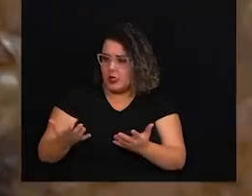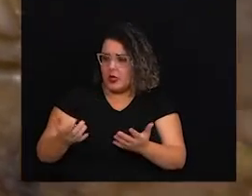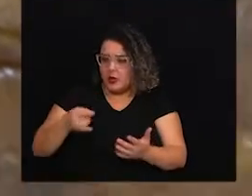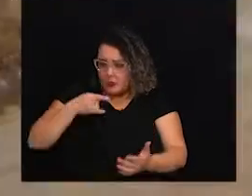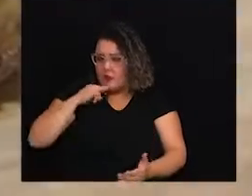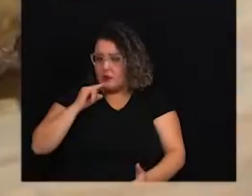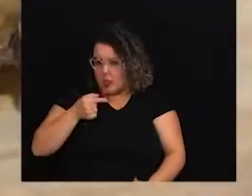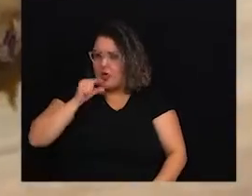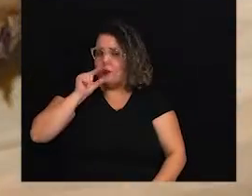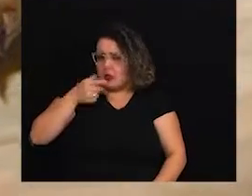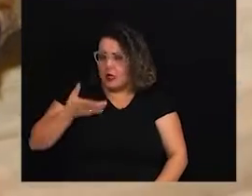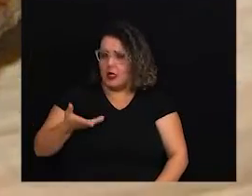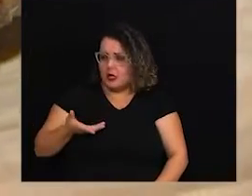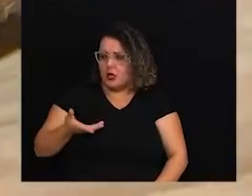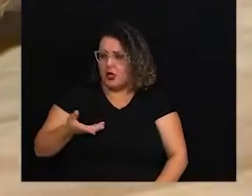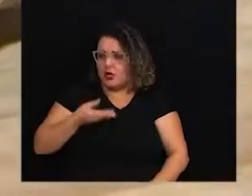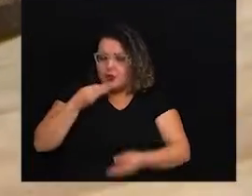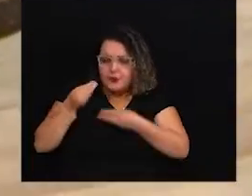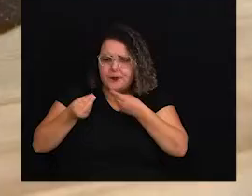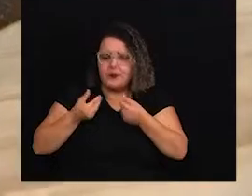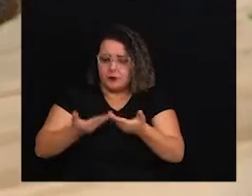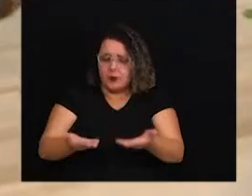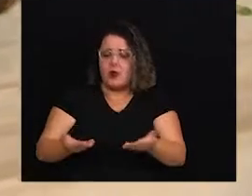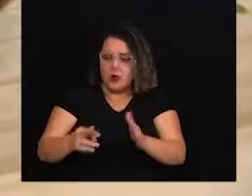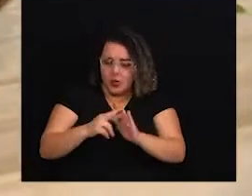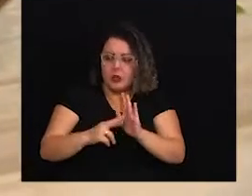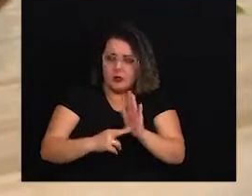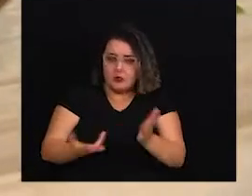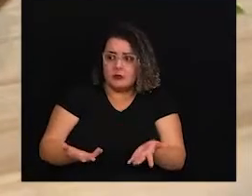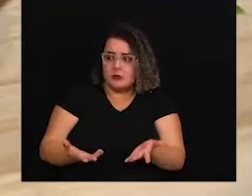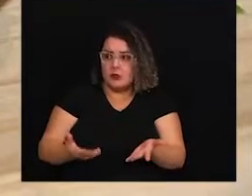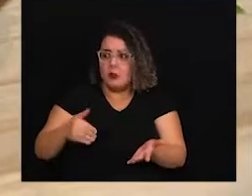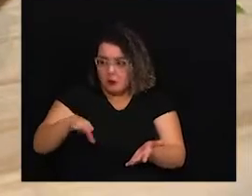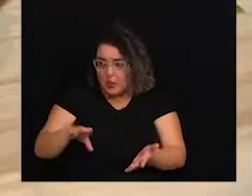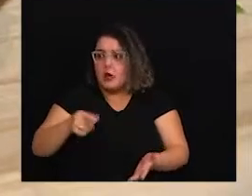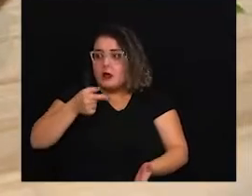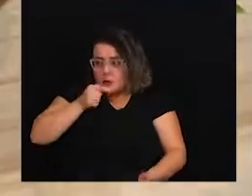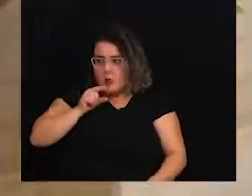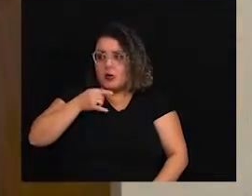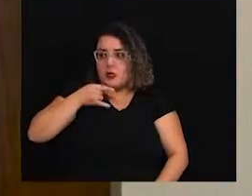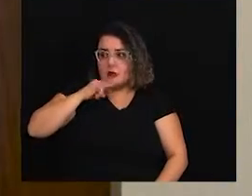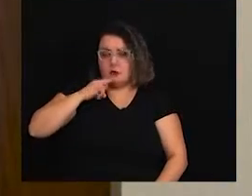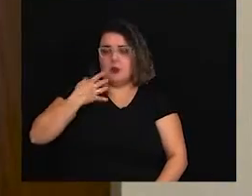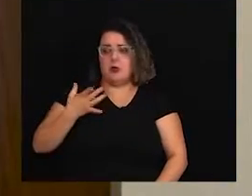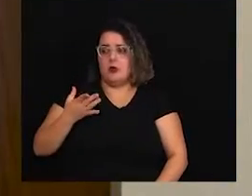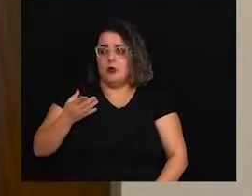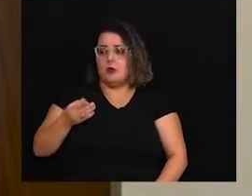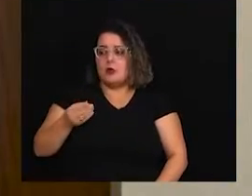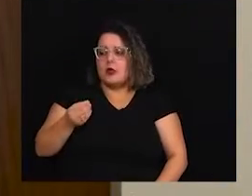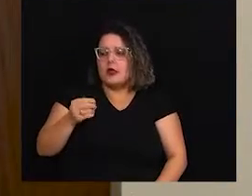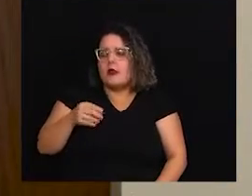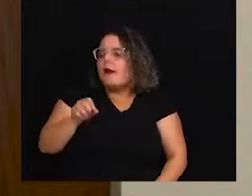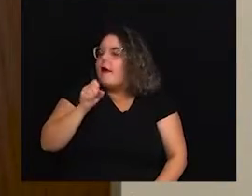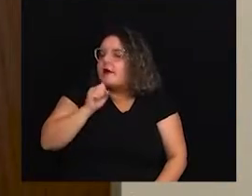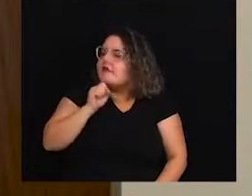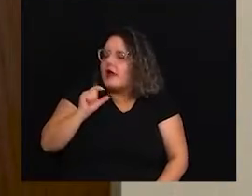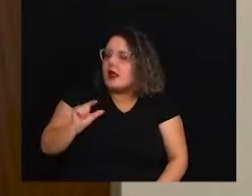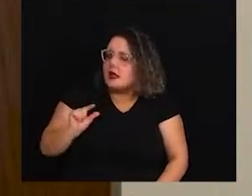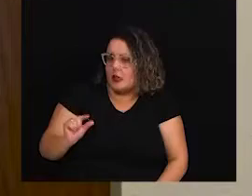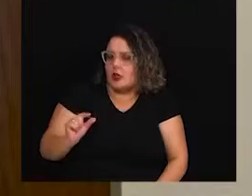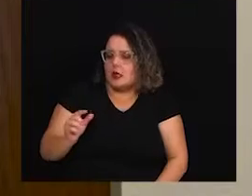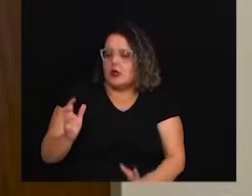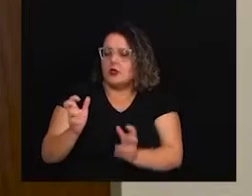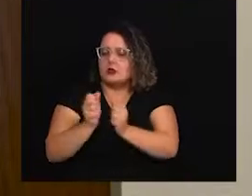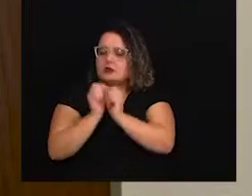harmoniza. Né? Harmoniza o sabor do que a gente está oferecendo, da receita, mais a cachaça. Harmoniza porque é uma cachaça envelhecida, ela dá um